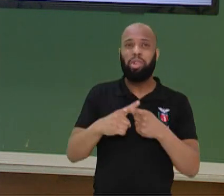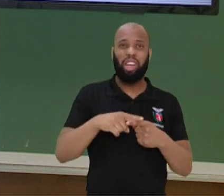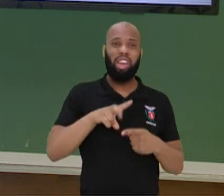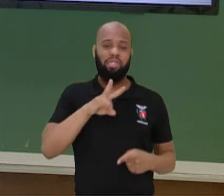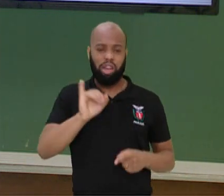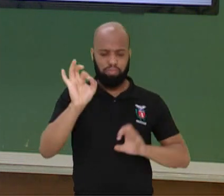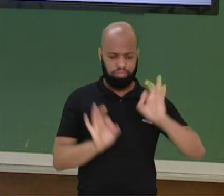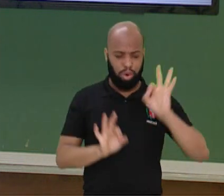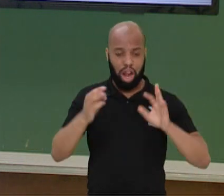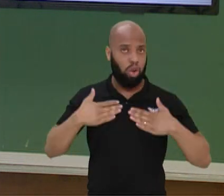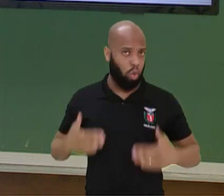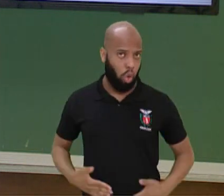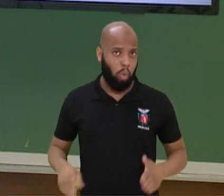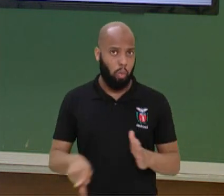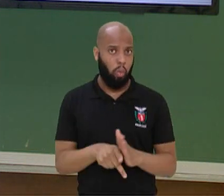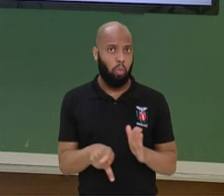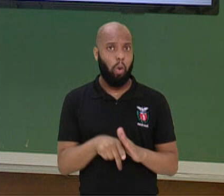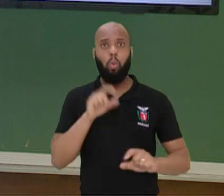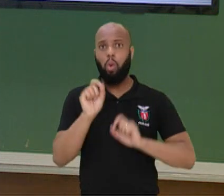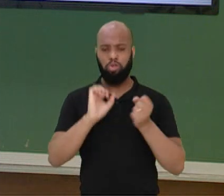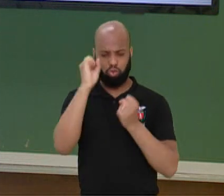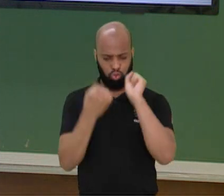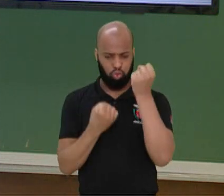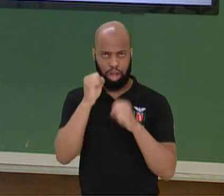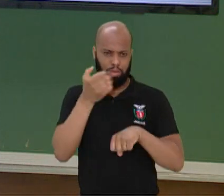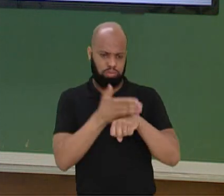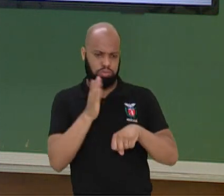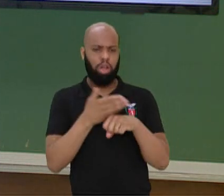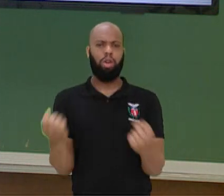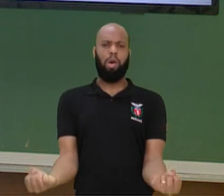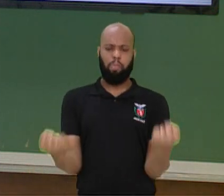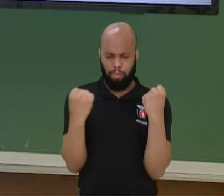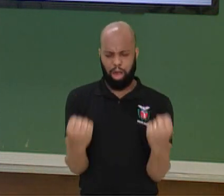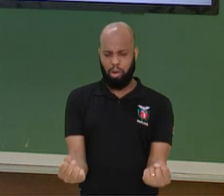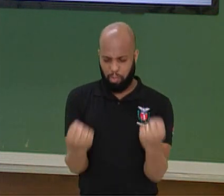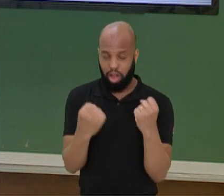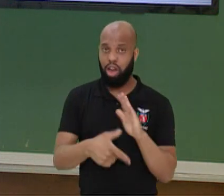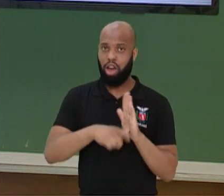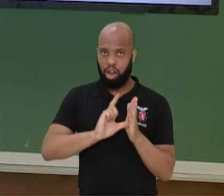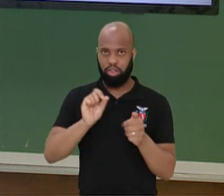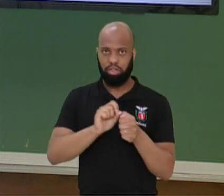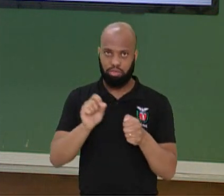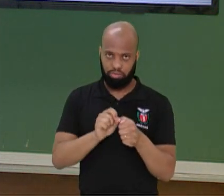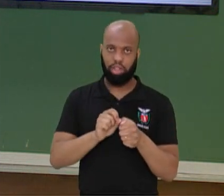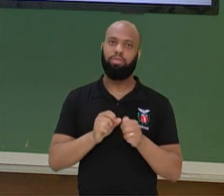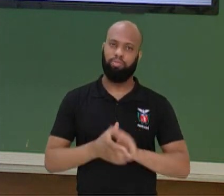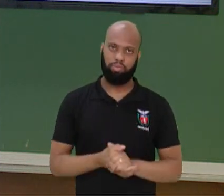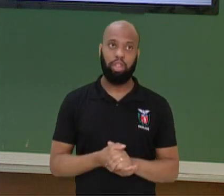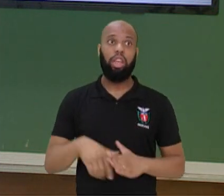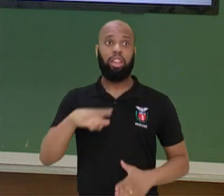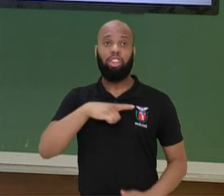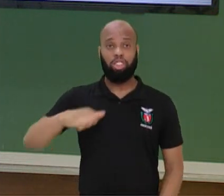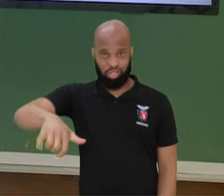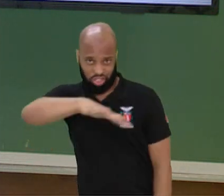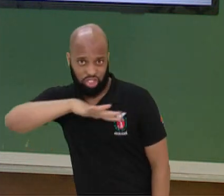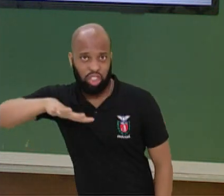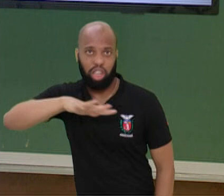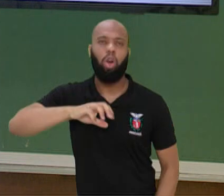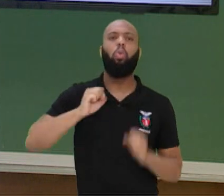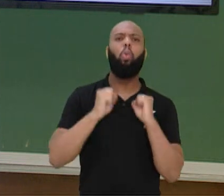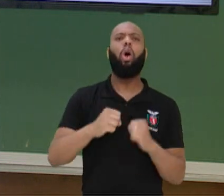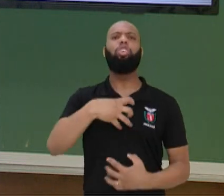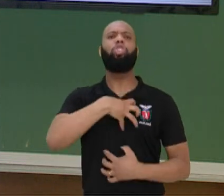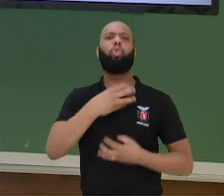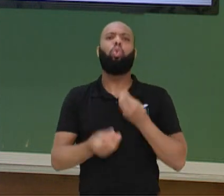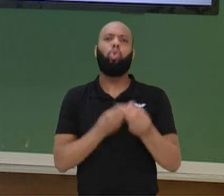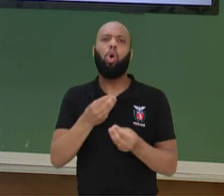corpo para um exercício físico. Nesse caso, um treino de musculação. Existe então um aquecimento geral, ele pode ser feito